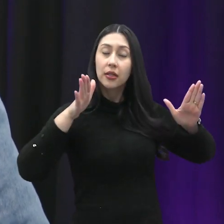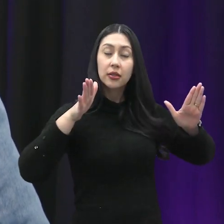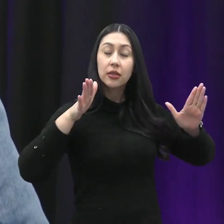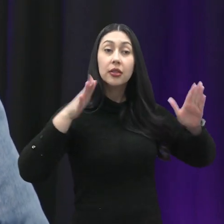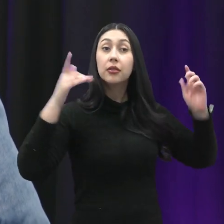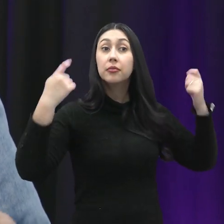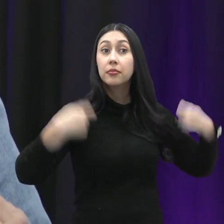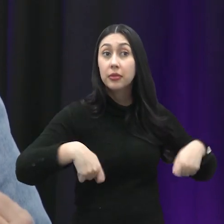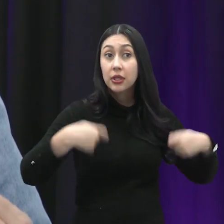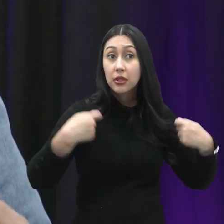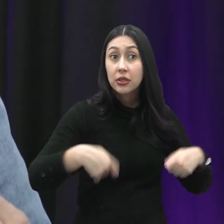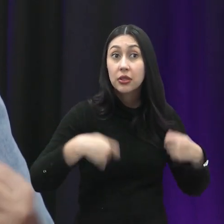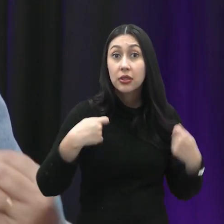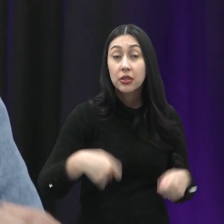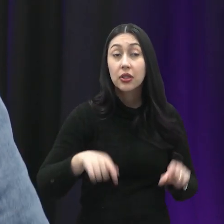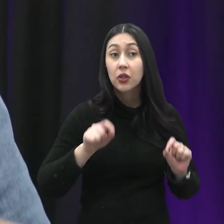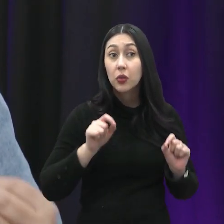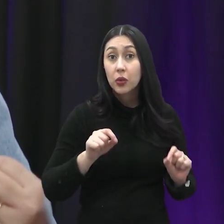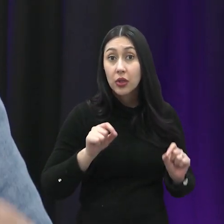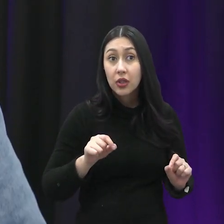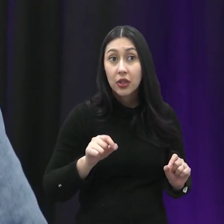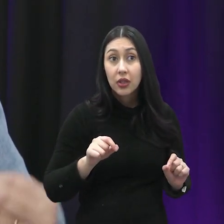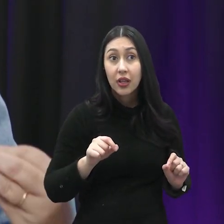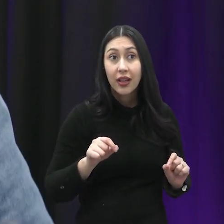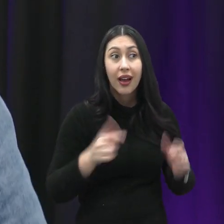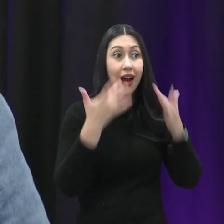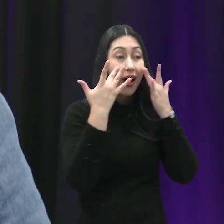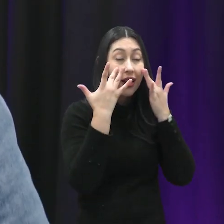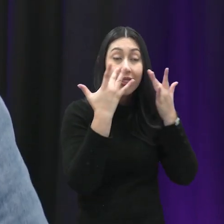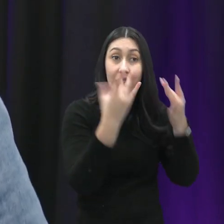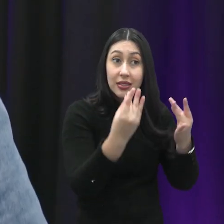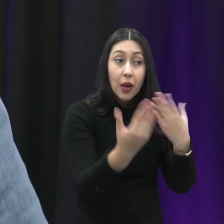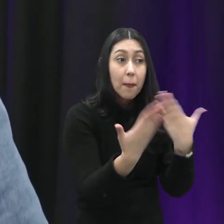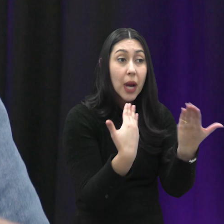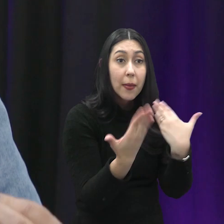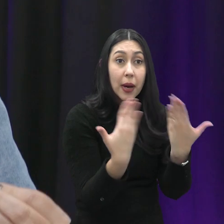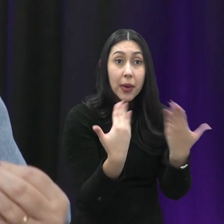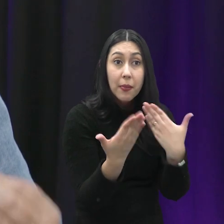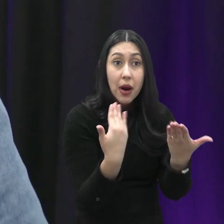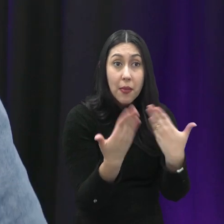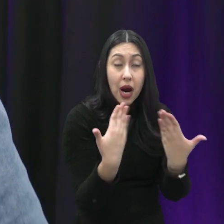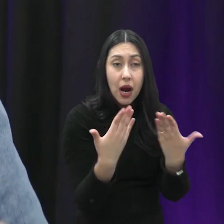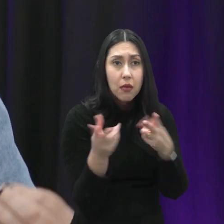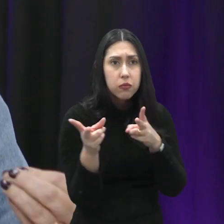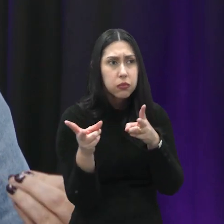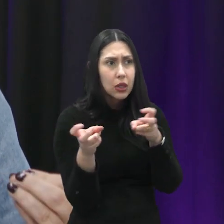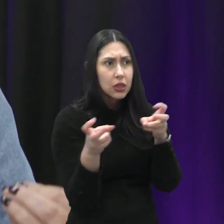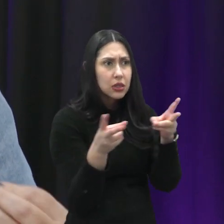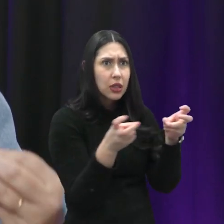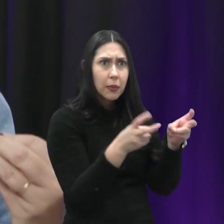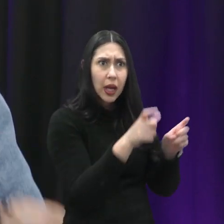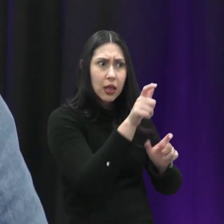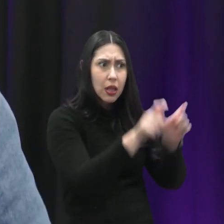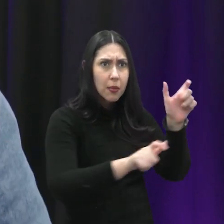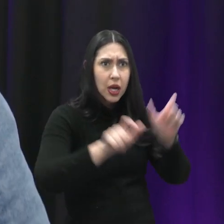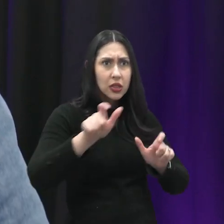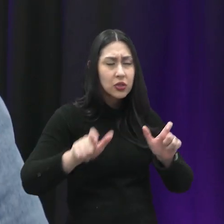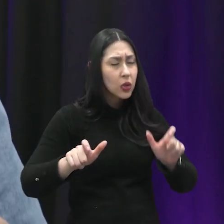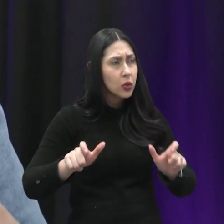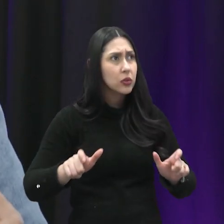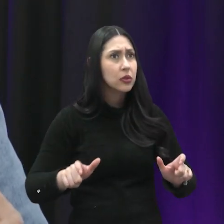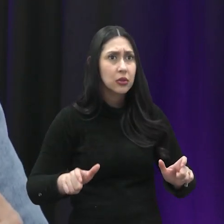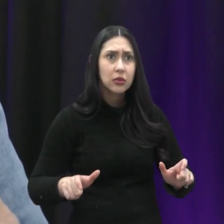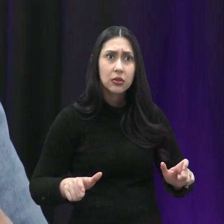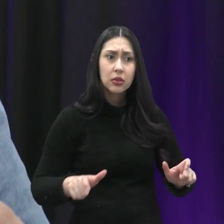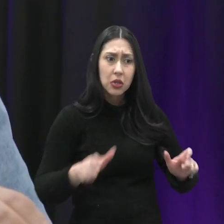ser feito é abrir canais de escuta para que ouça essas pessoas, para